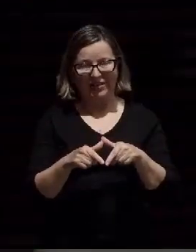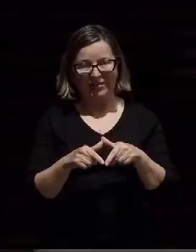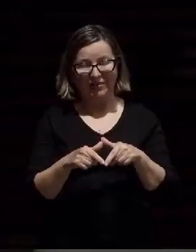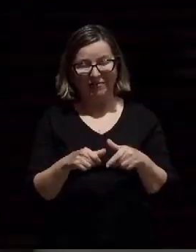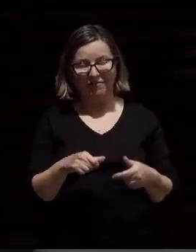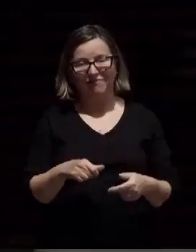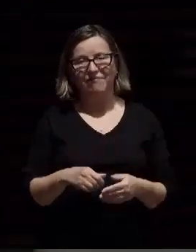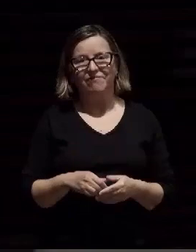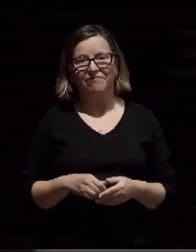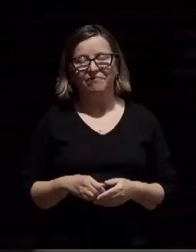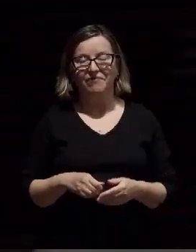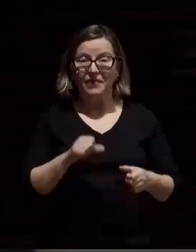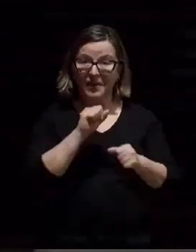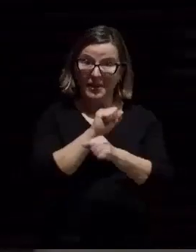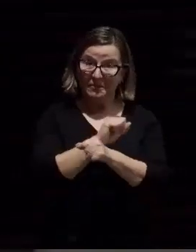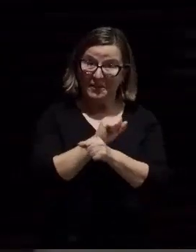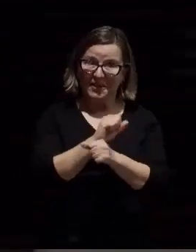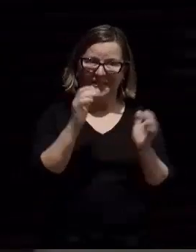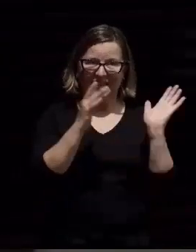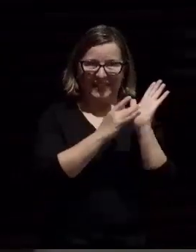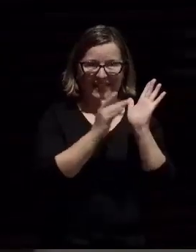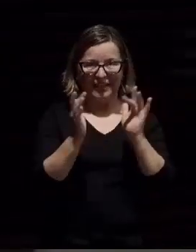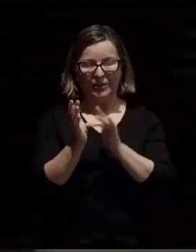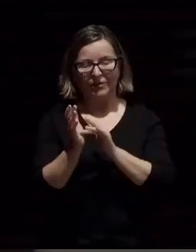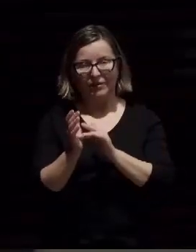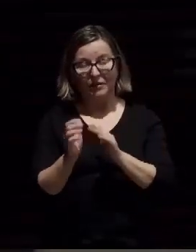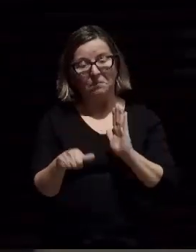Eles esperavam que Jesus, primeiro,